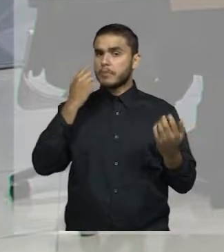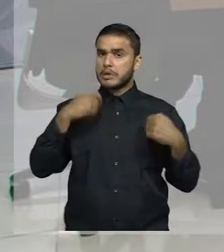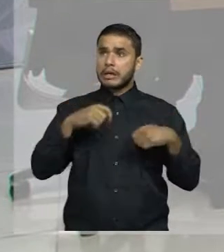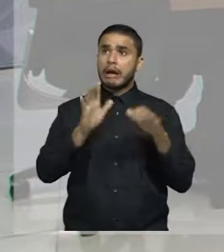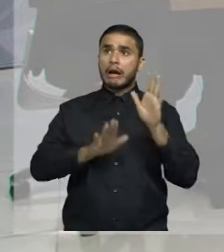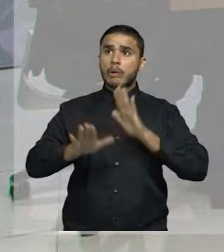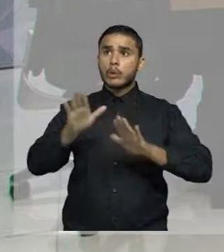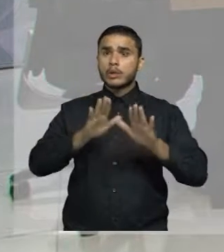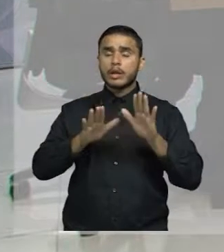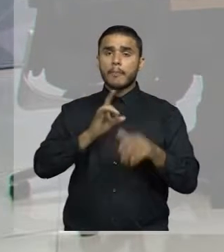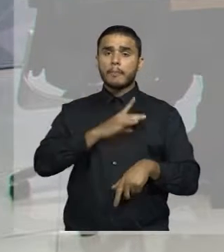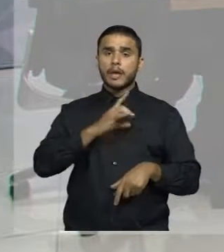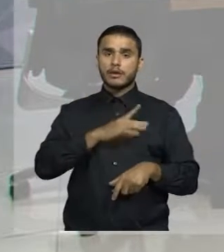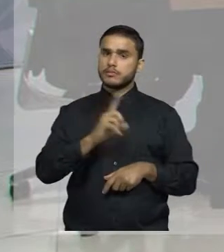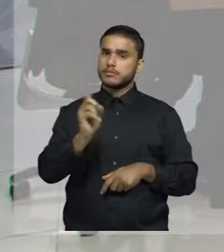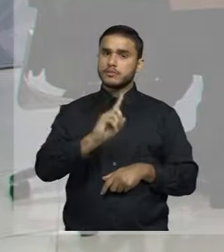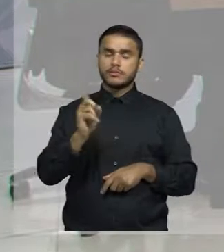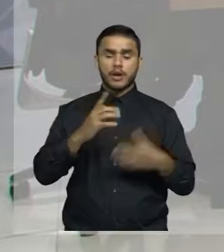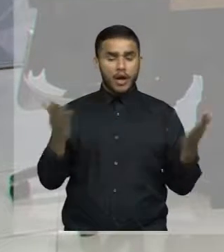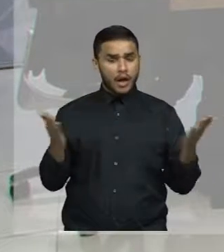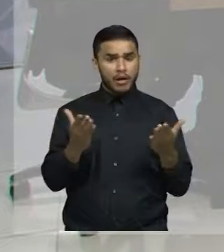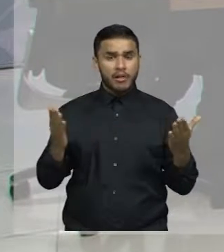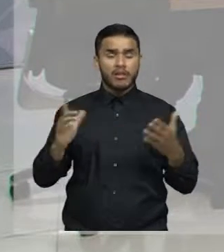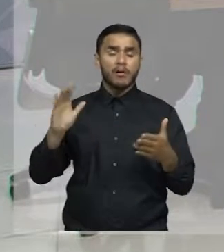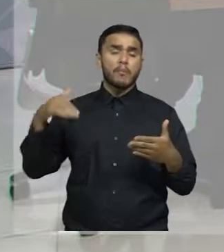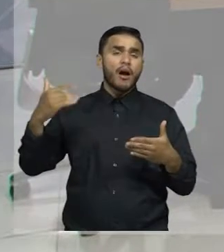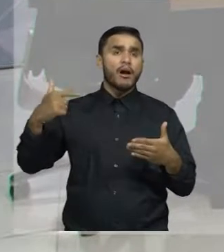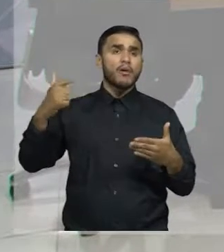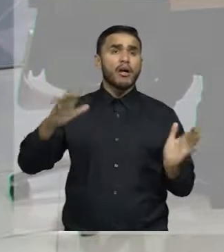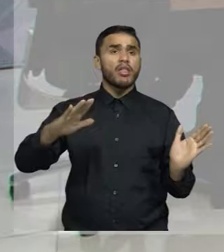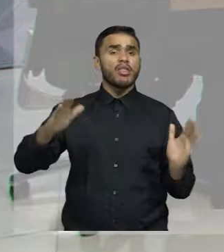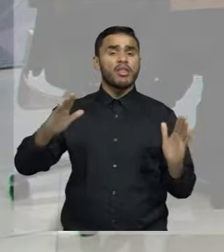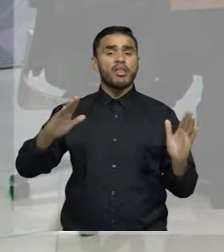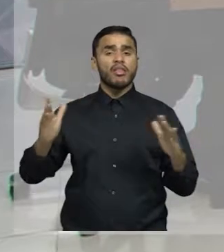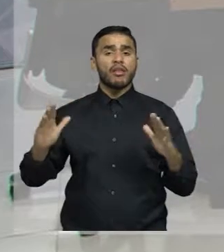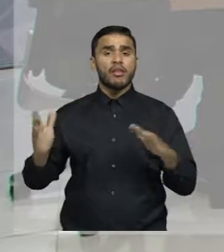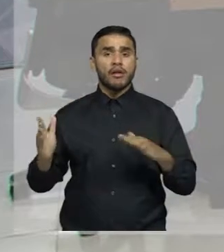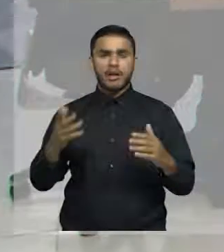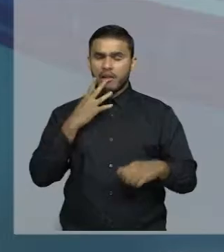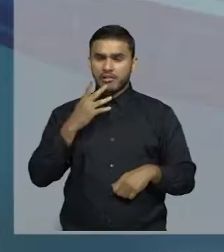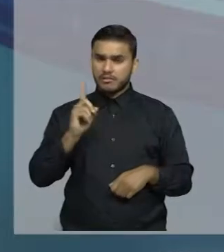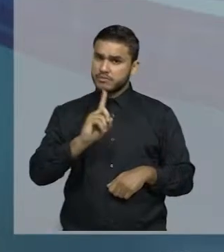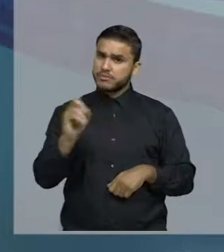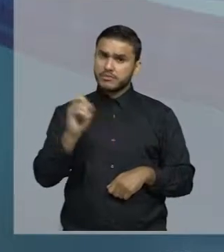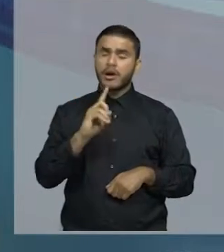essas medidas, porque quanto mais tarde adotarmos tais providências,